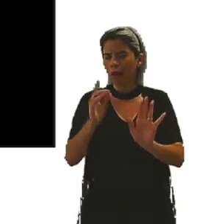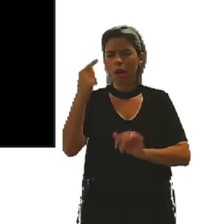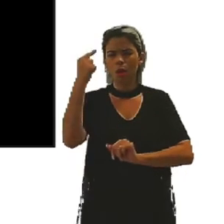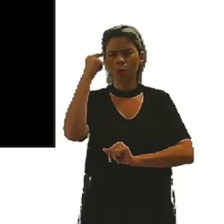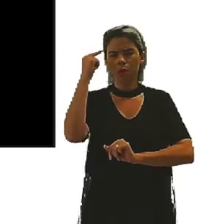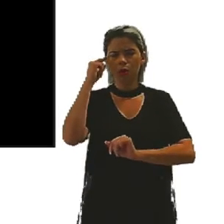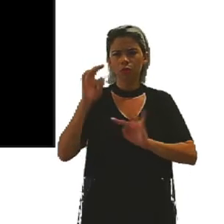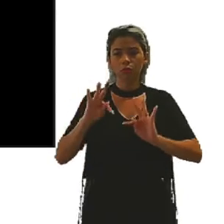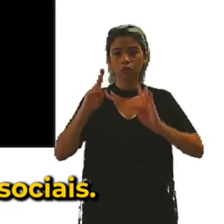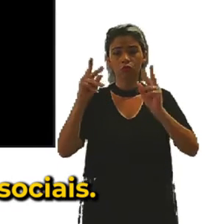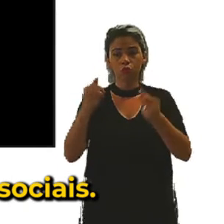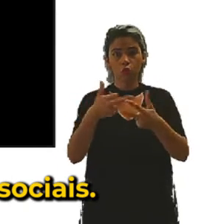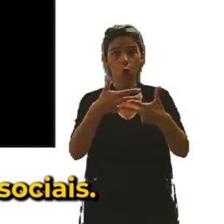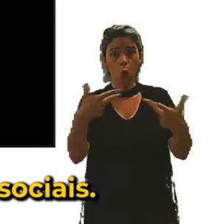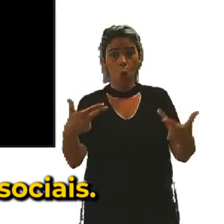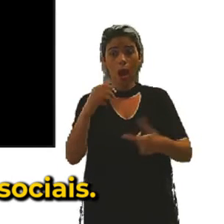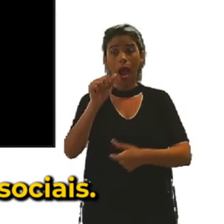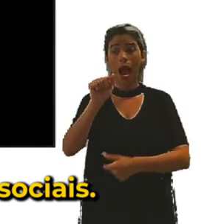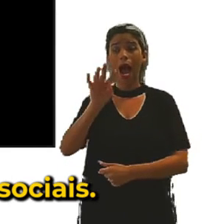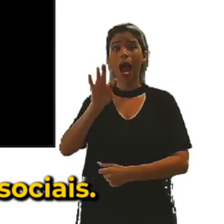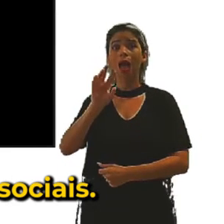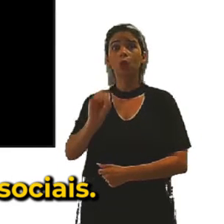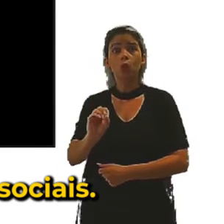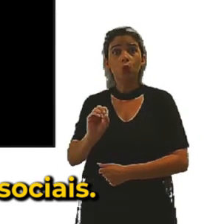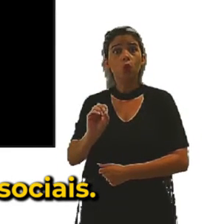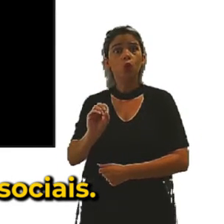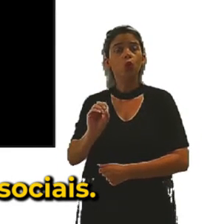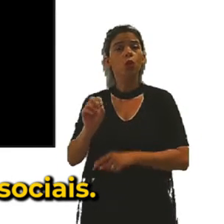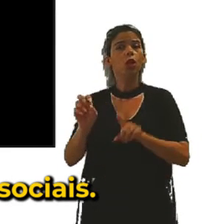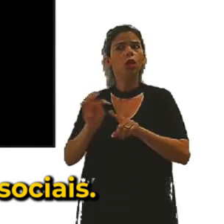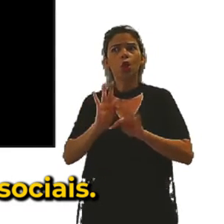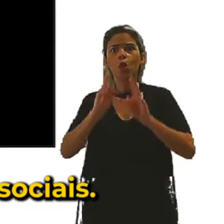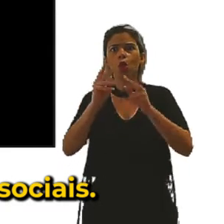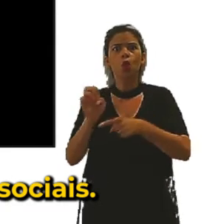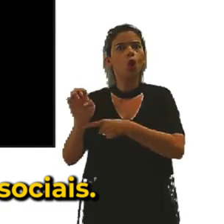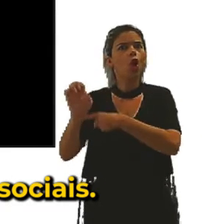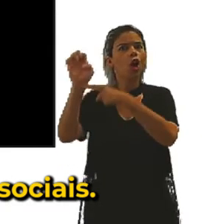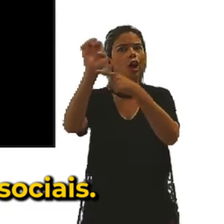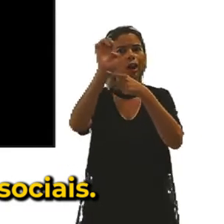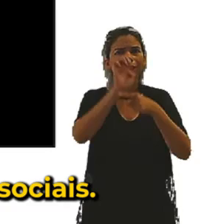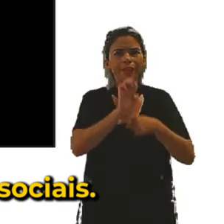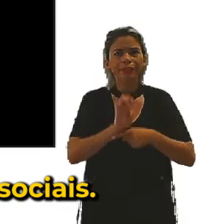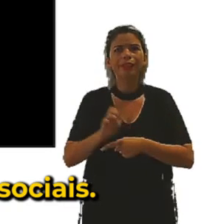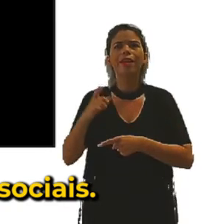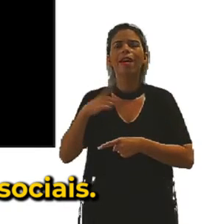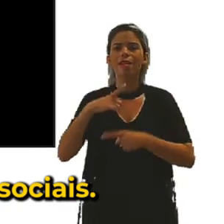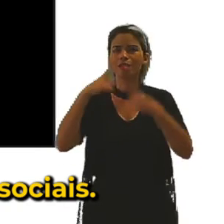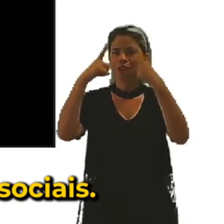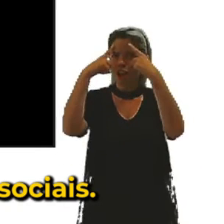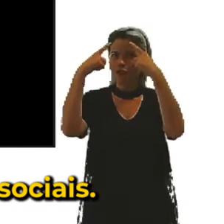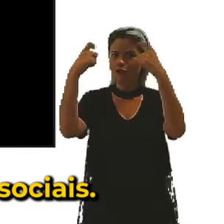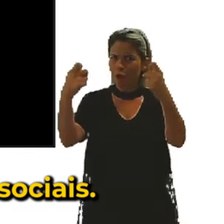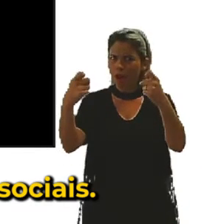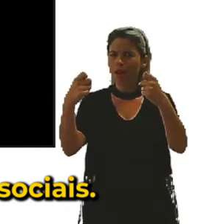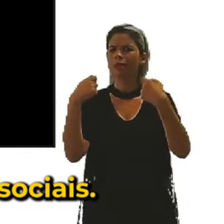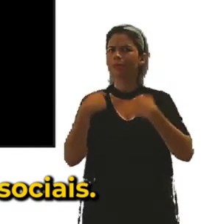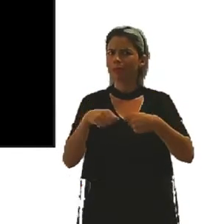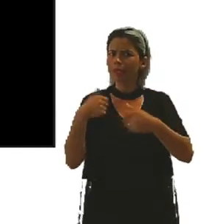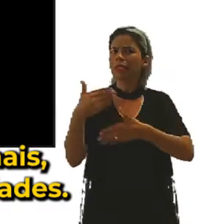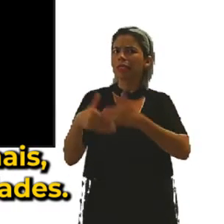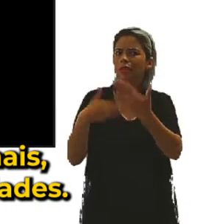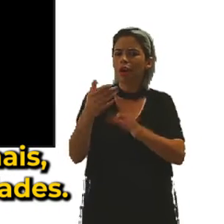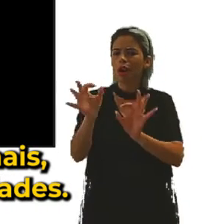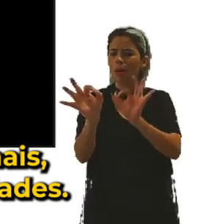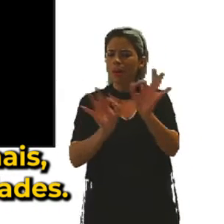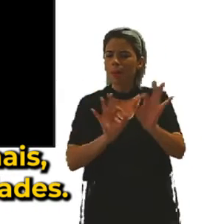todos os atos, em todos os estados de violência que se desenvolvem no plano das relações